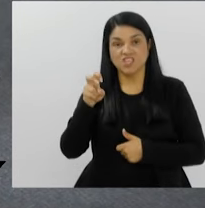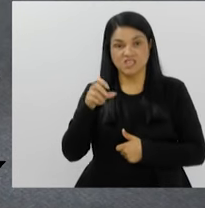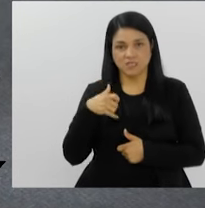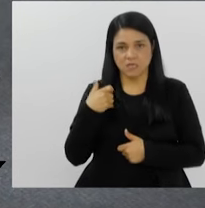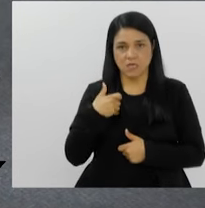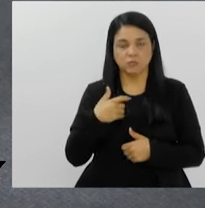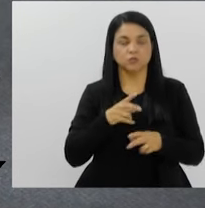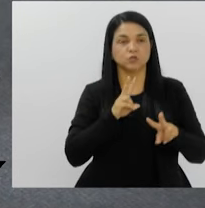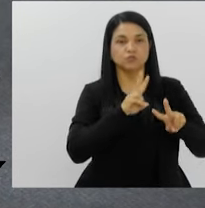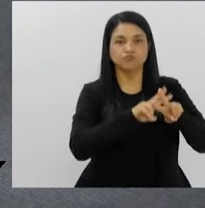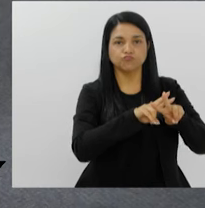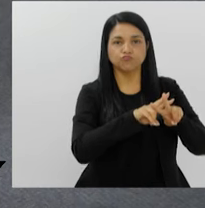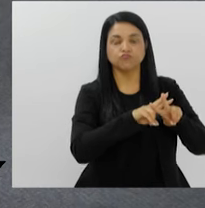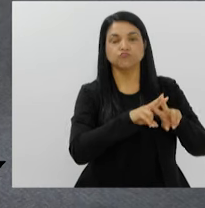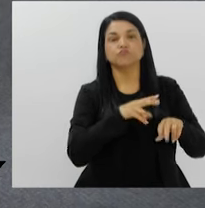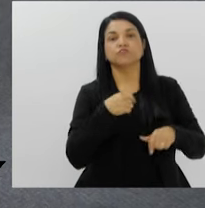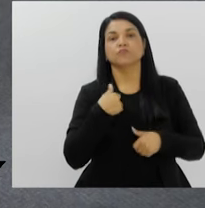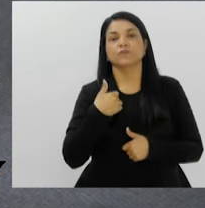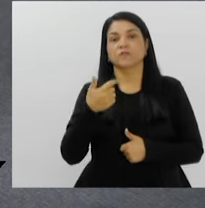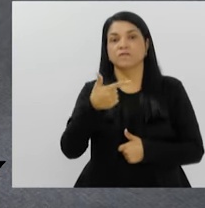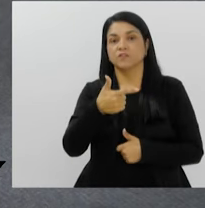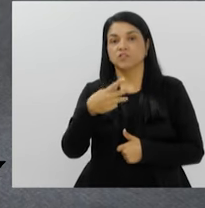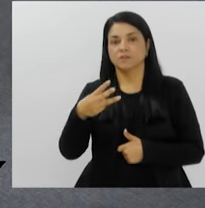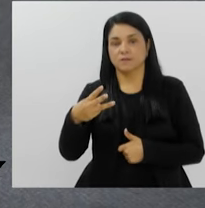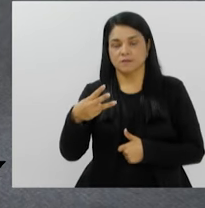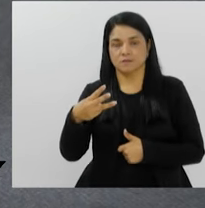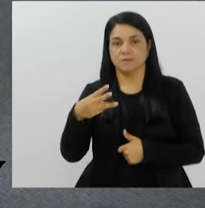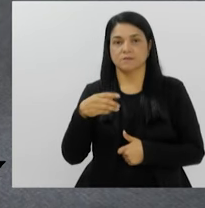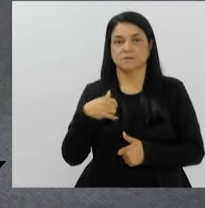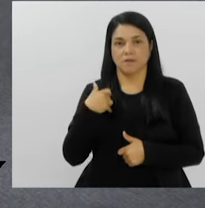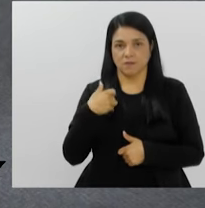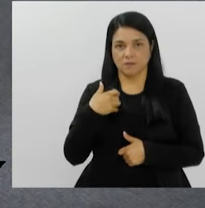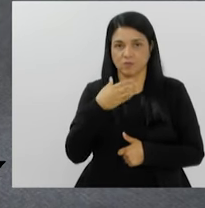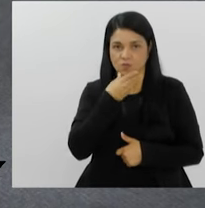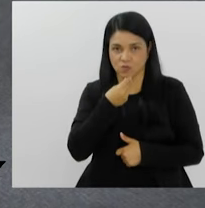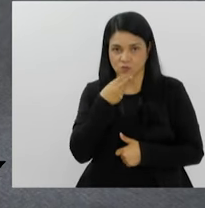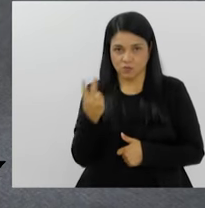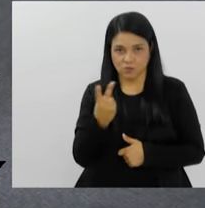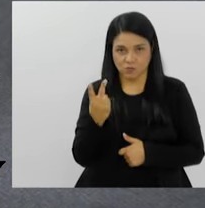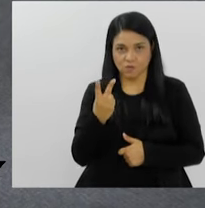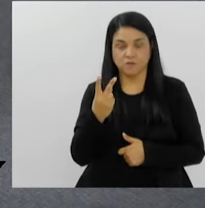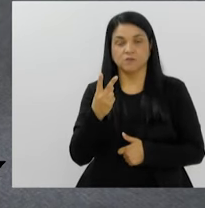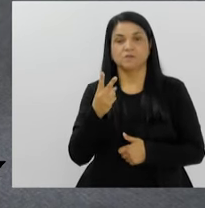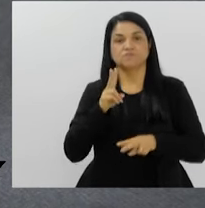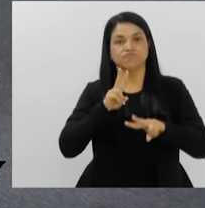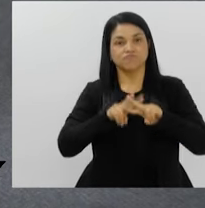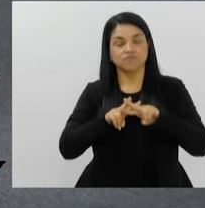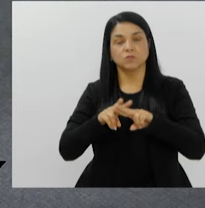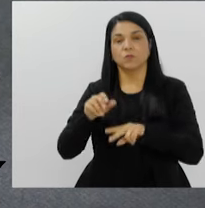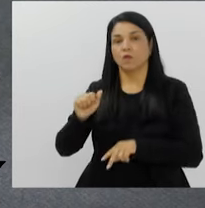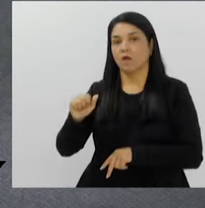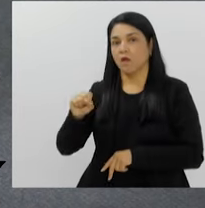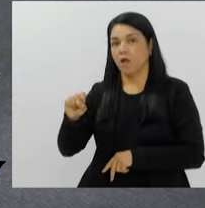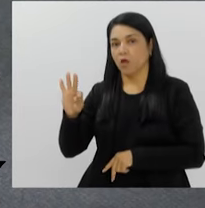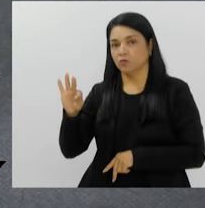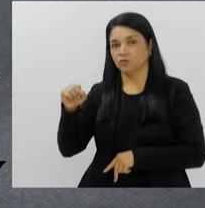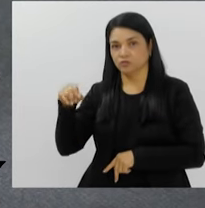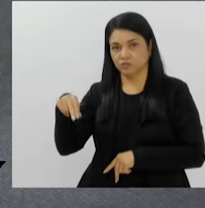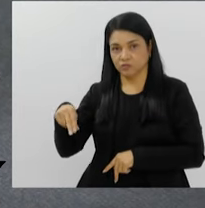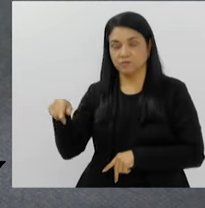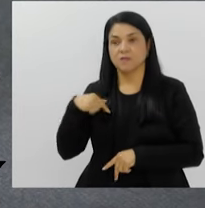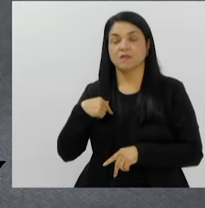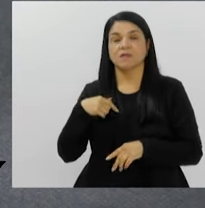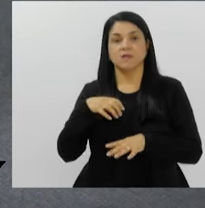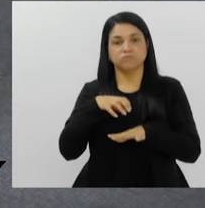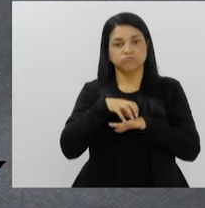23 anos, assaltando na região de Auschwitz. Eles estavam num RAIS motorizado pelo um RAIS do 20º